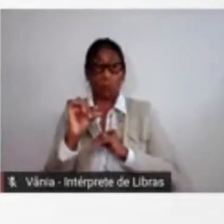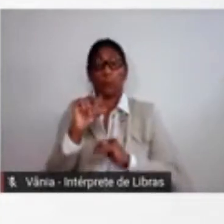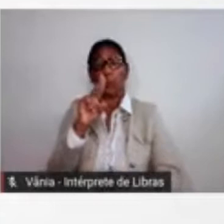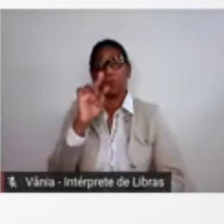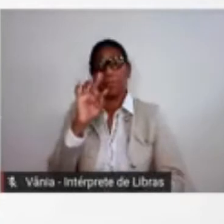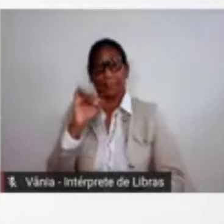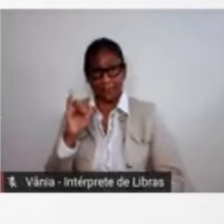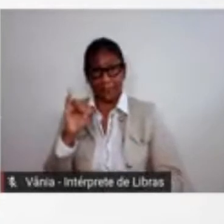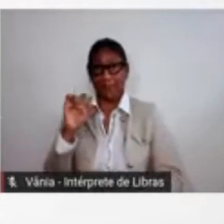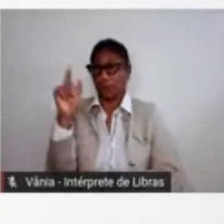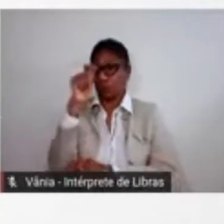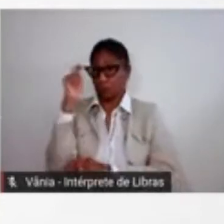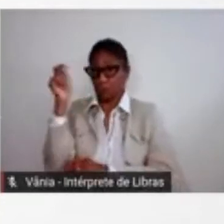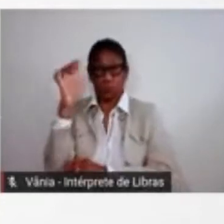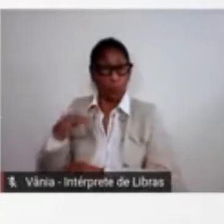no estado,